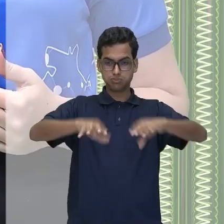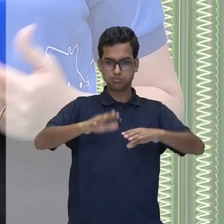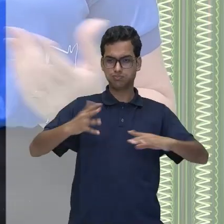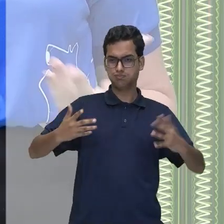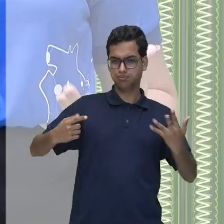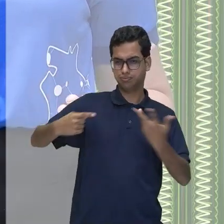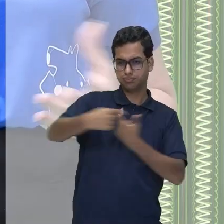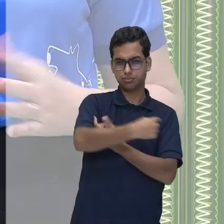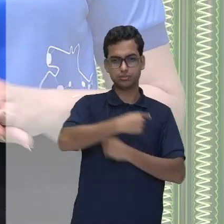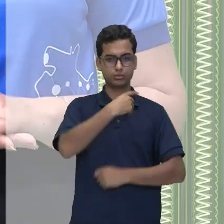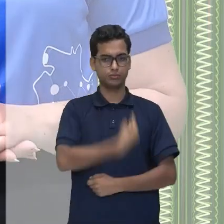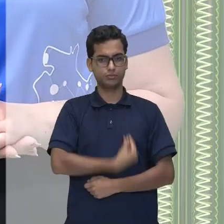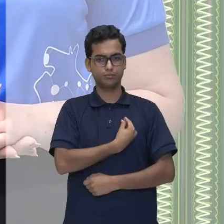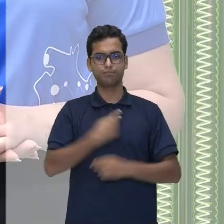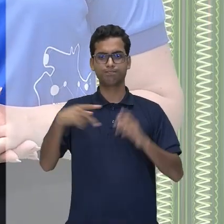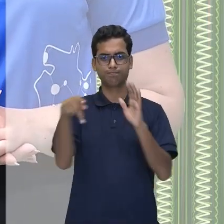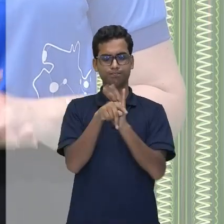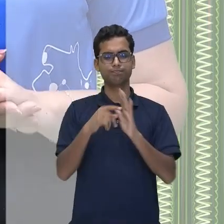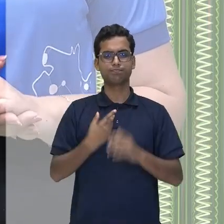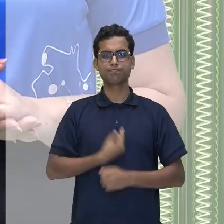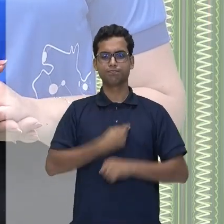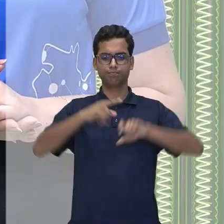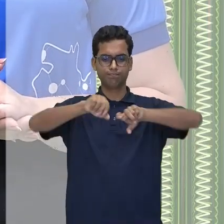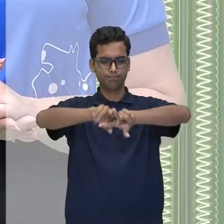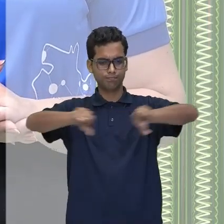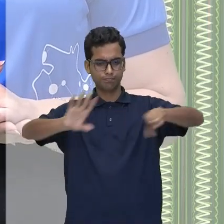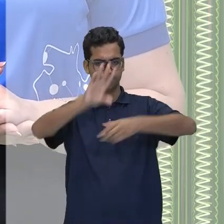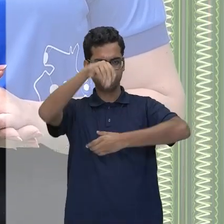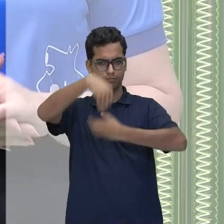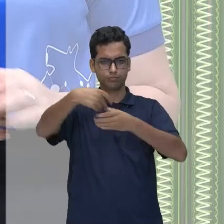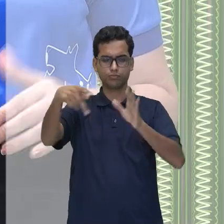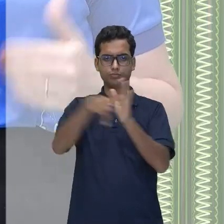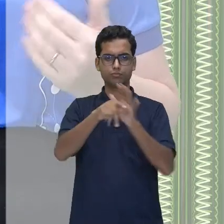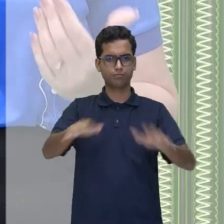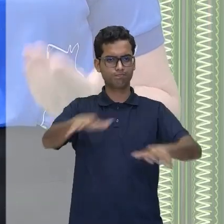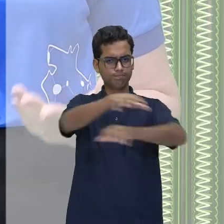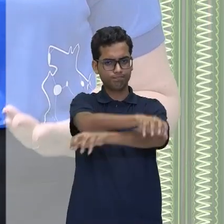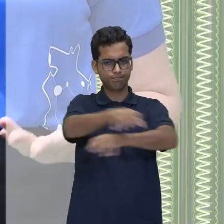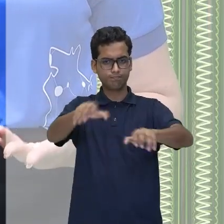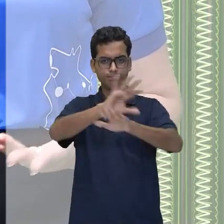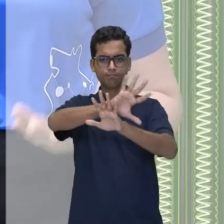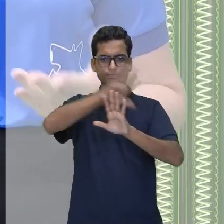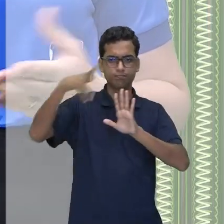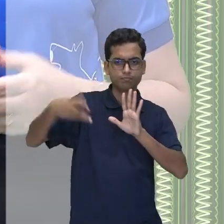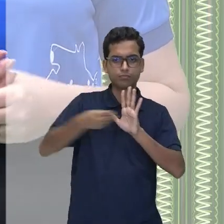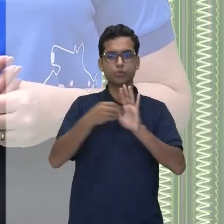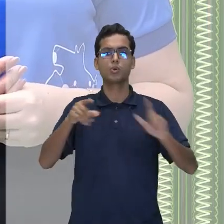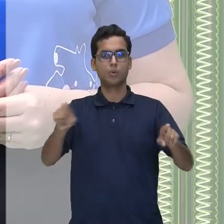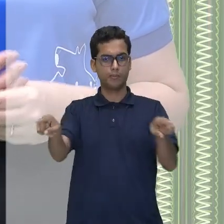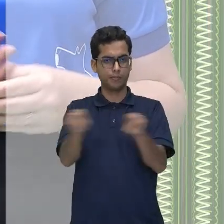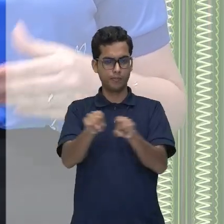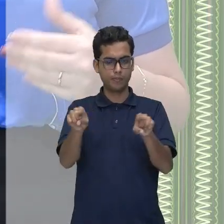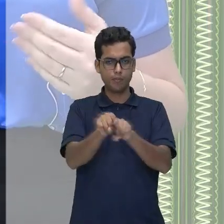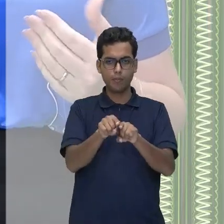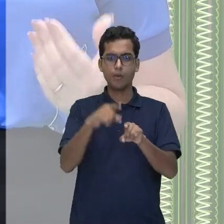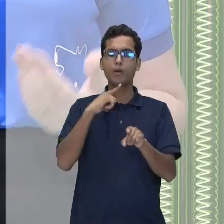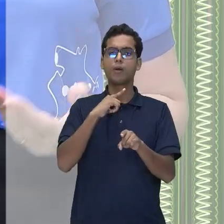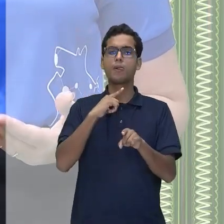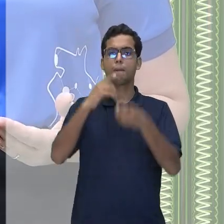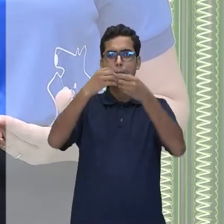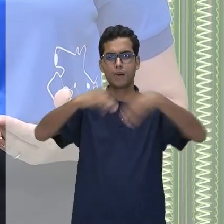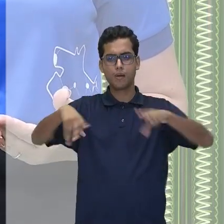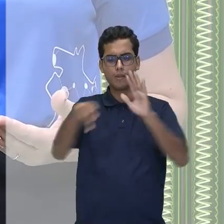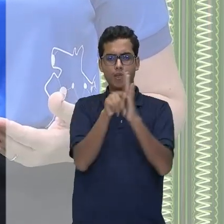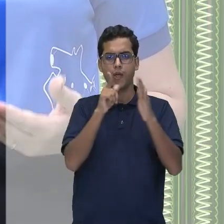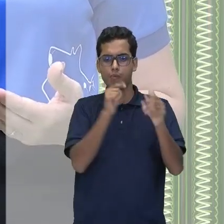à vida, né, nesse bioma. E um desses prejuízos, né, são impactos aí aos rios, né, e também